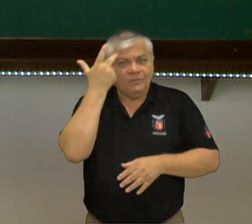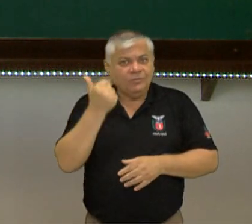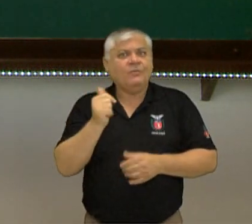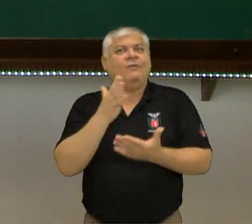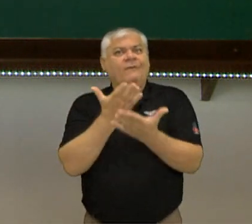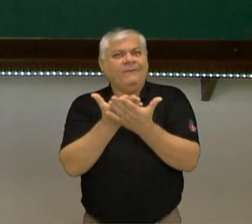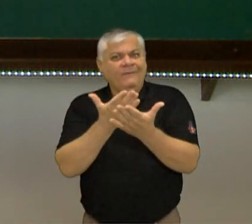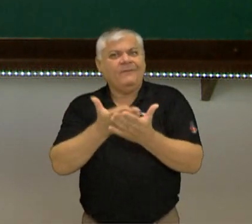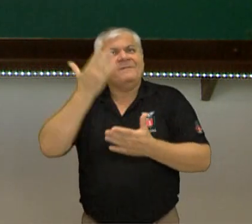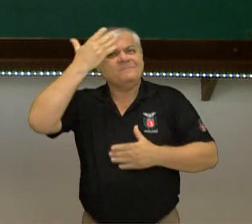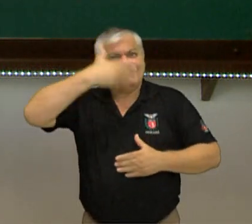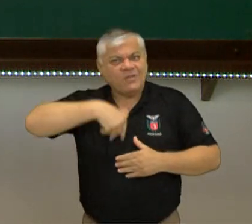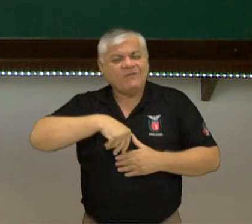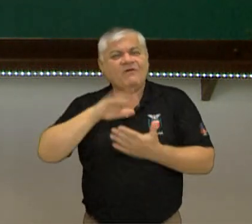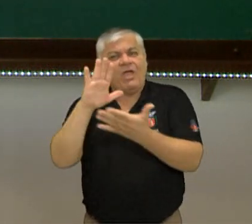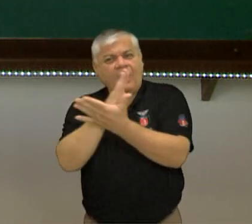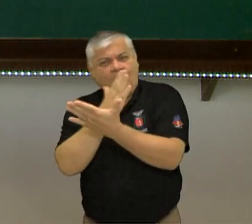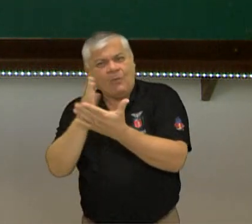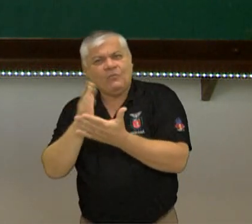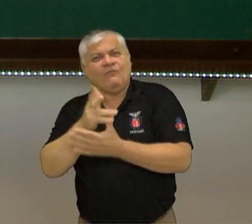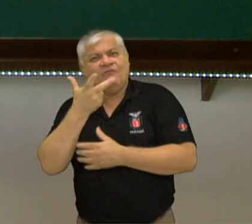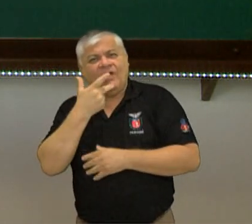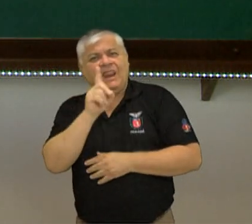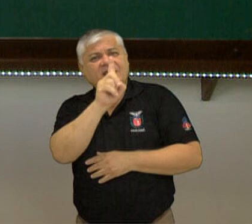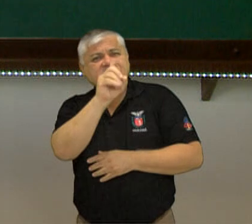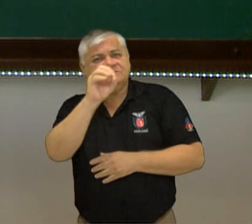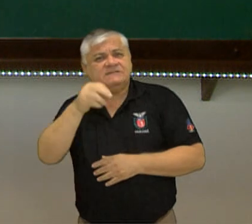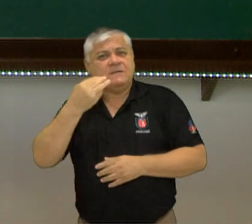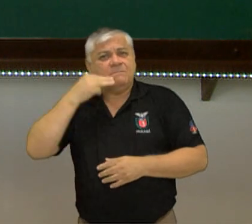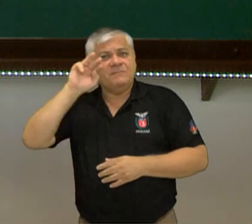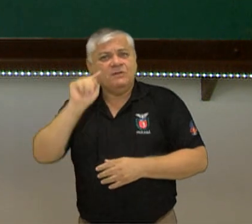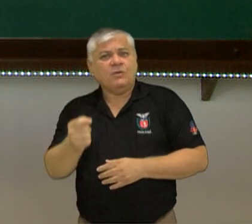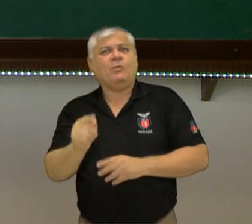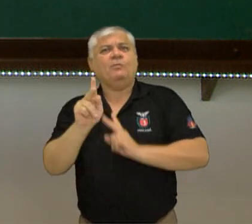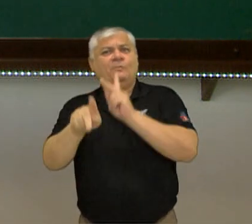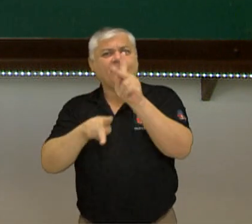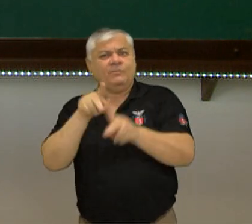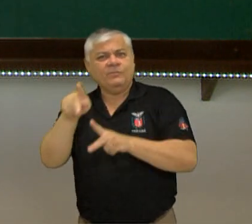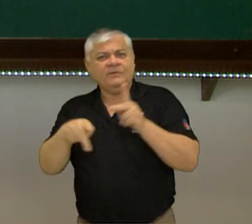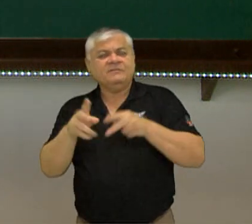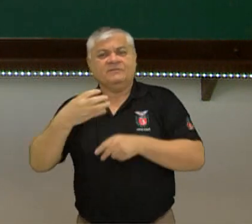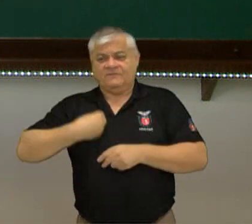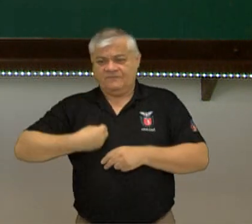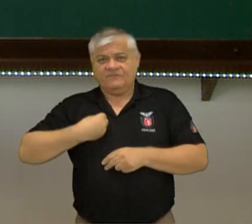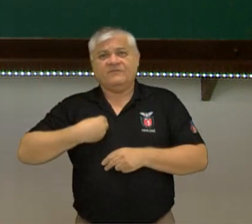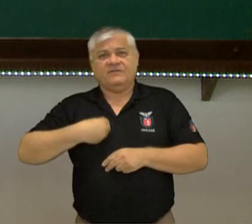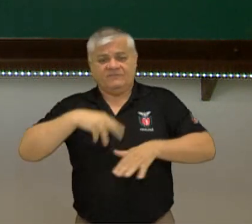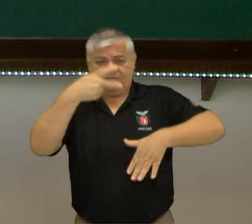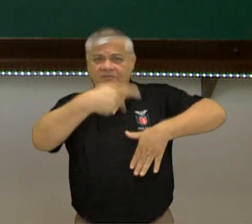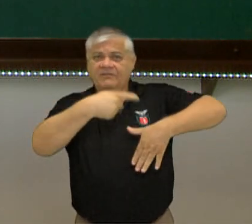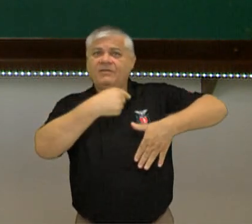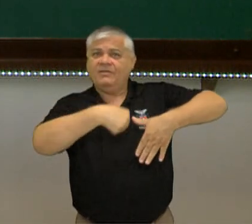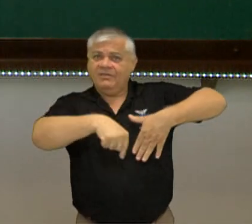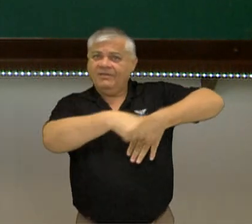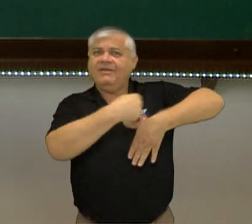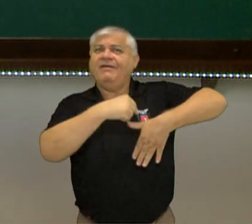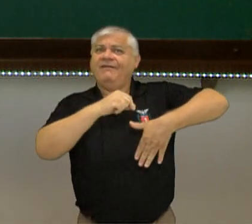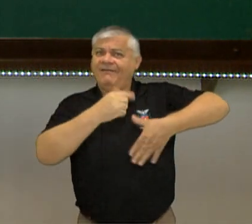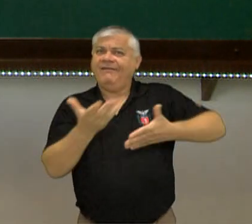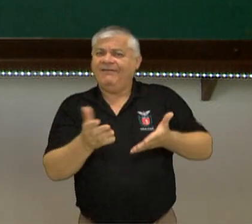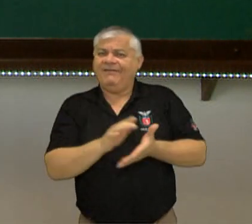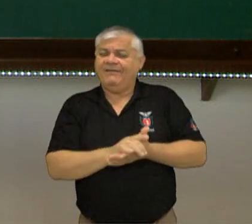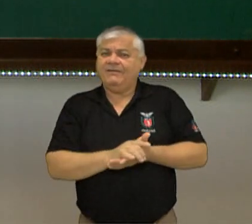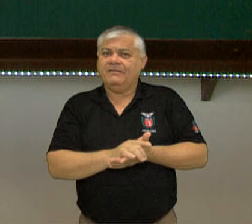estudos indicam até 100 milhões dessa população que vivia aqui na América. Não é